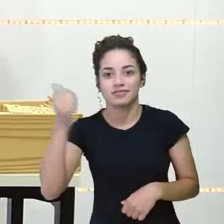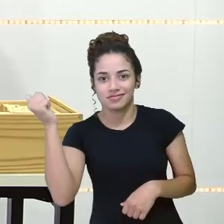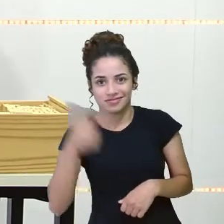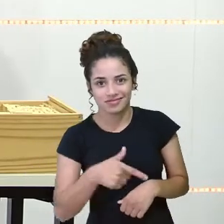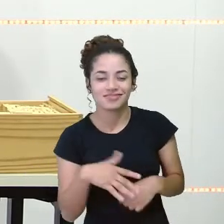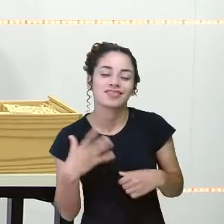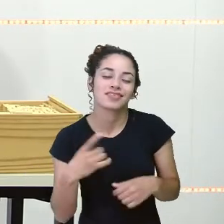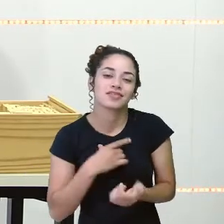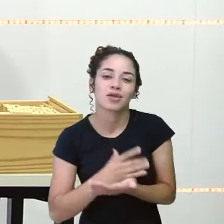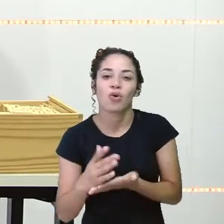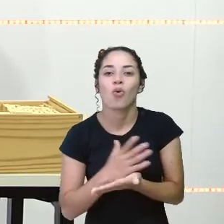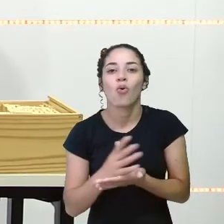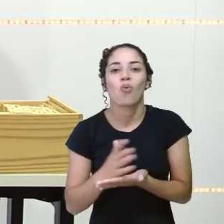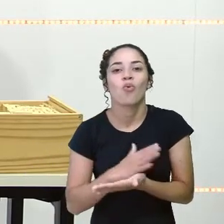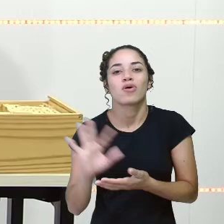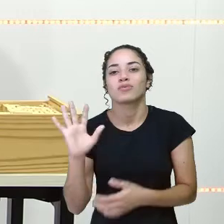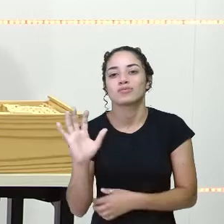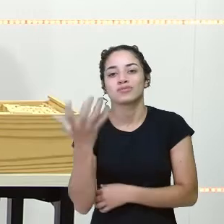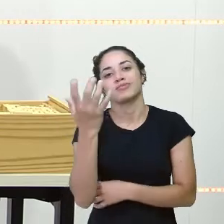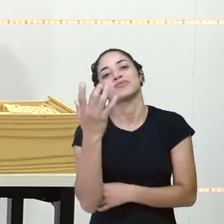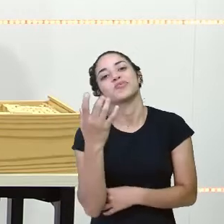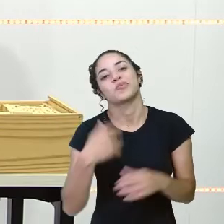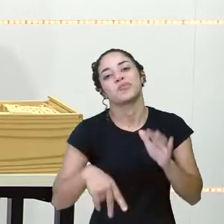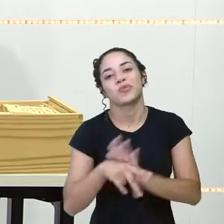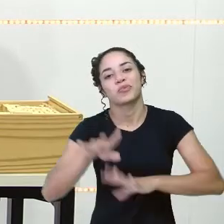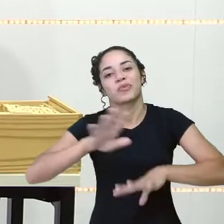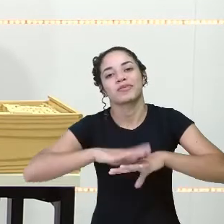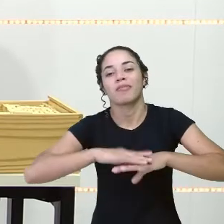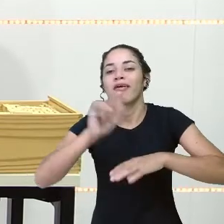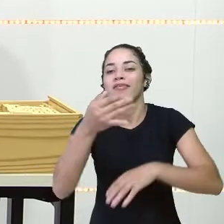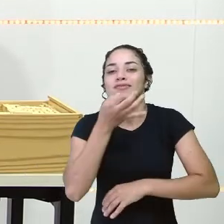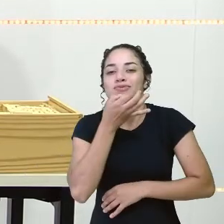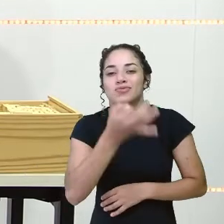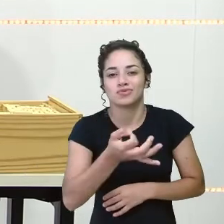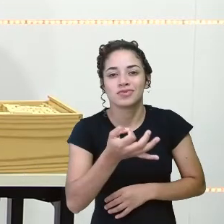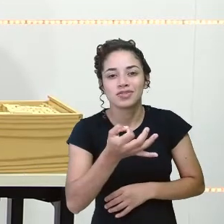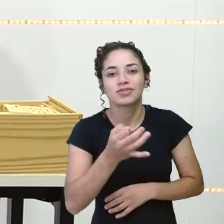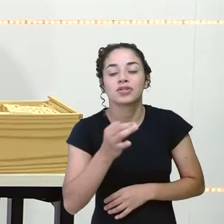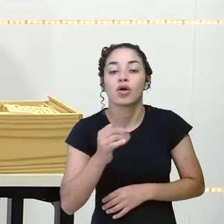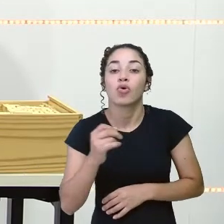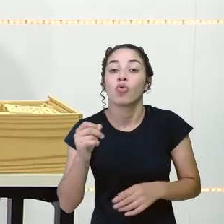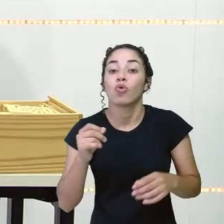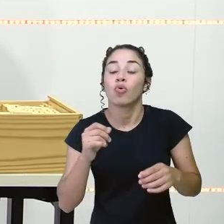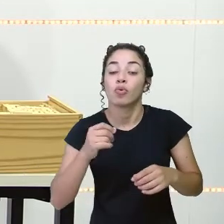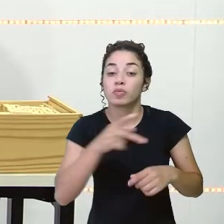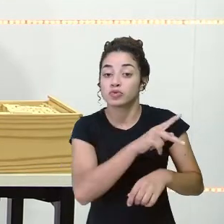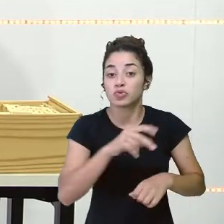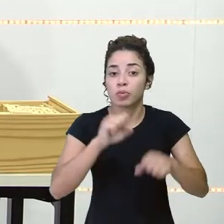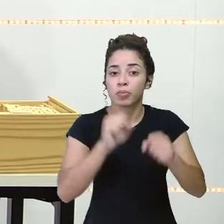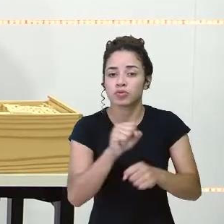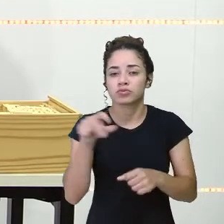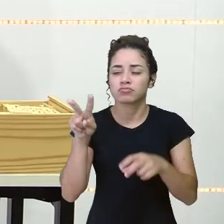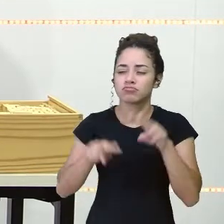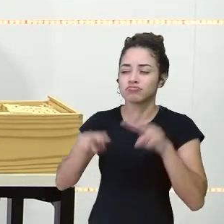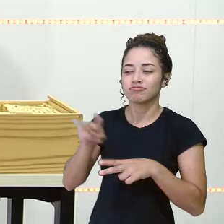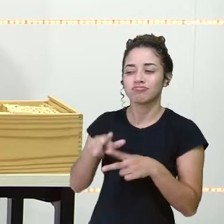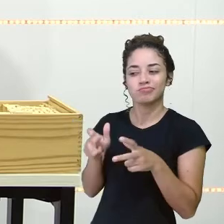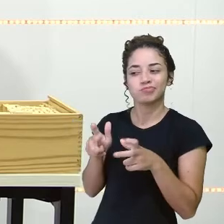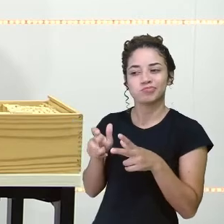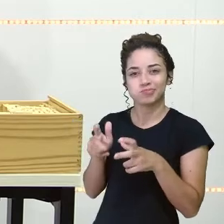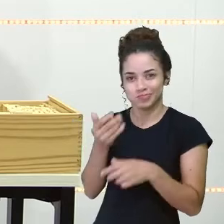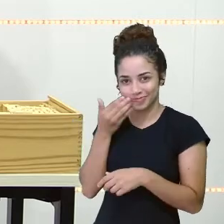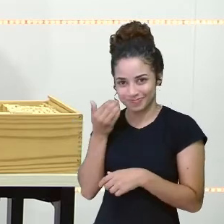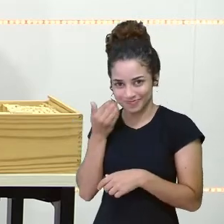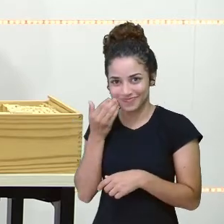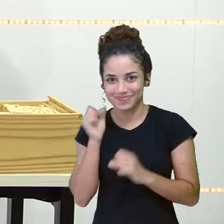algumas situações matemáticas. Fica aí a sugestão, né? Os professores vão poder pegar esse template, tá? Algumas